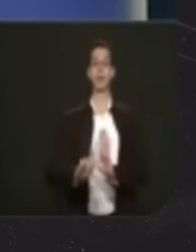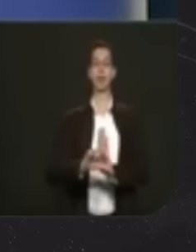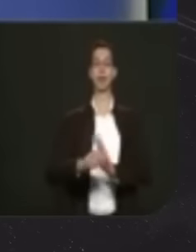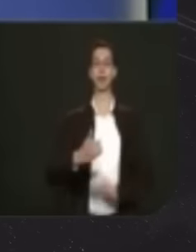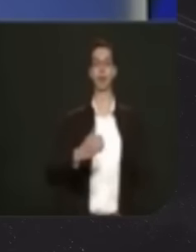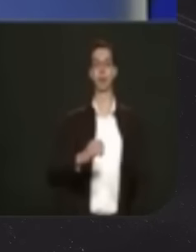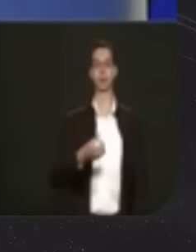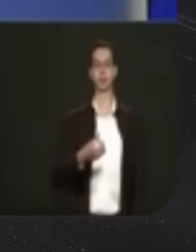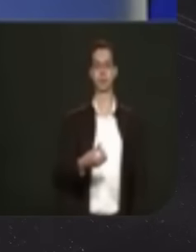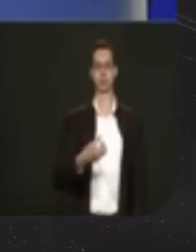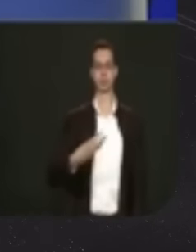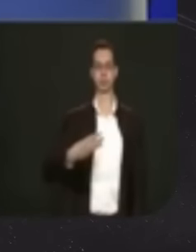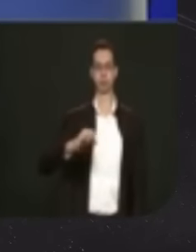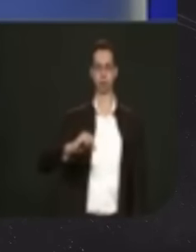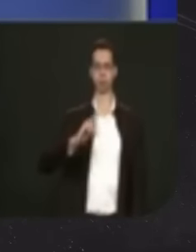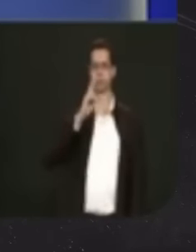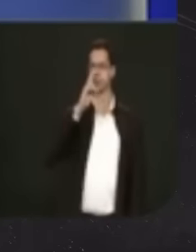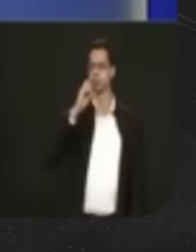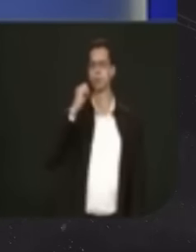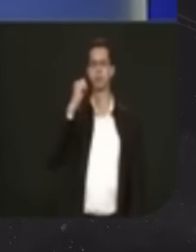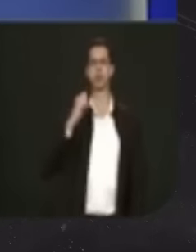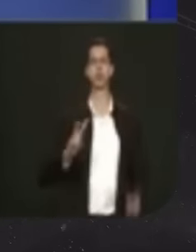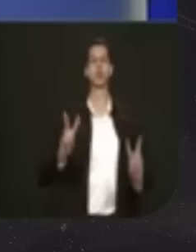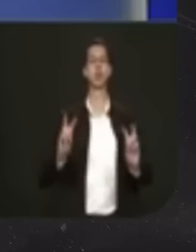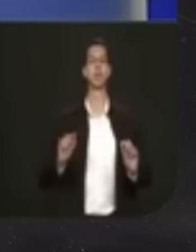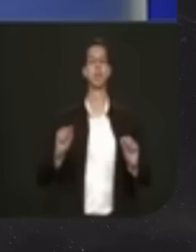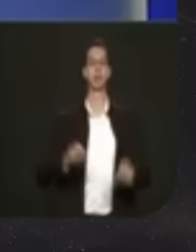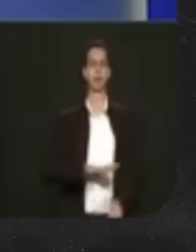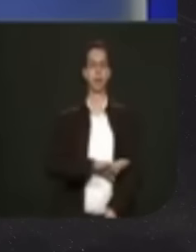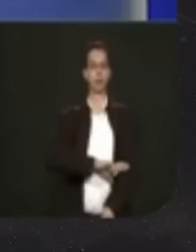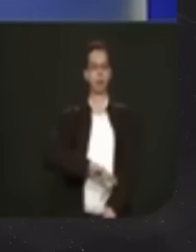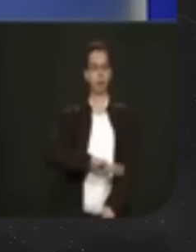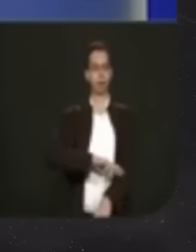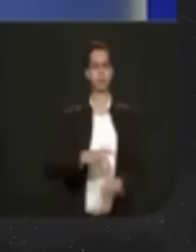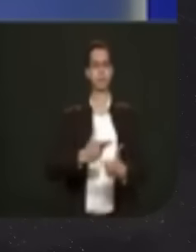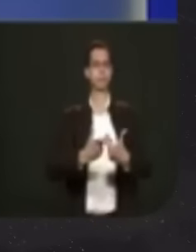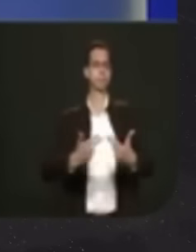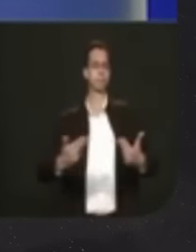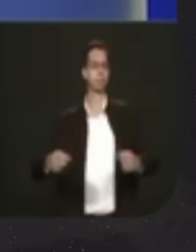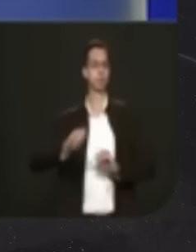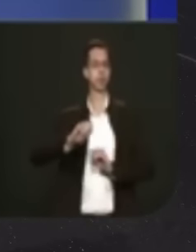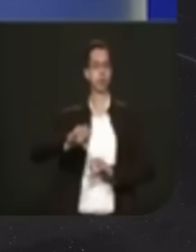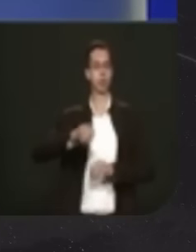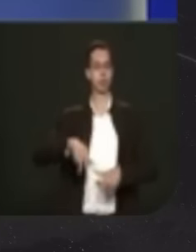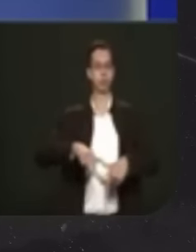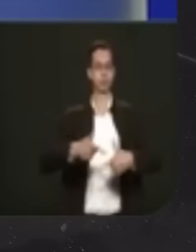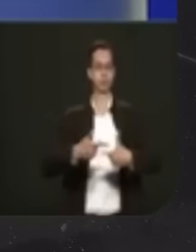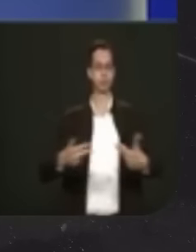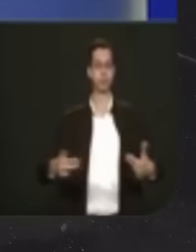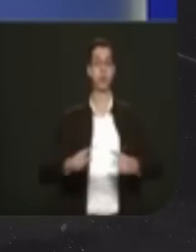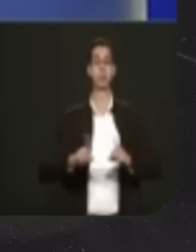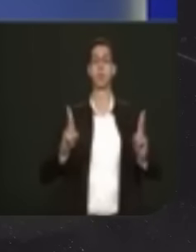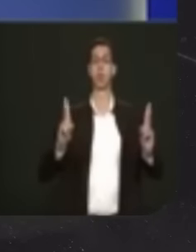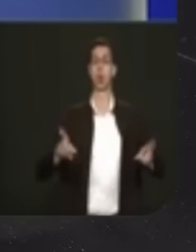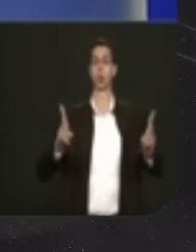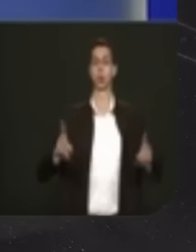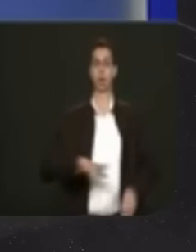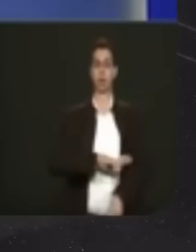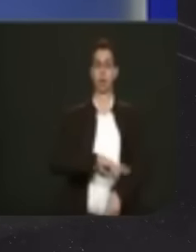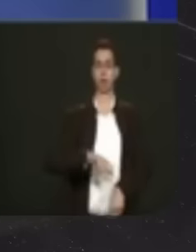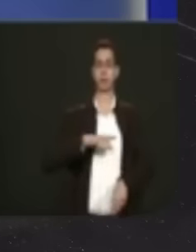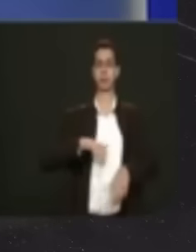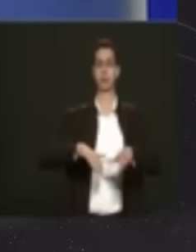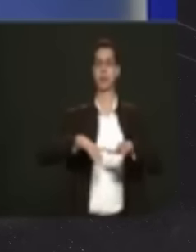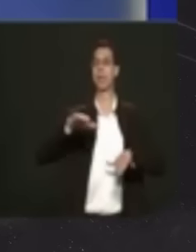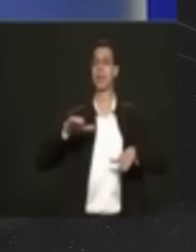10.639 foi um Marco nas relações étnico-raciais na educação mas ainda assim a desigualdade racial é muito Evidente